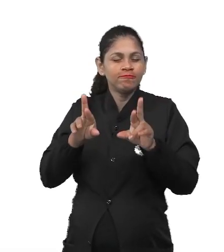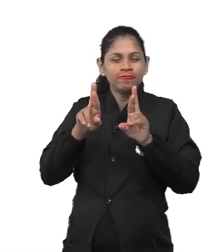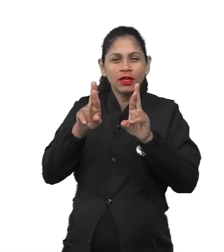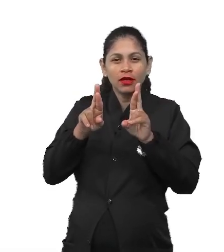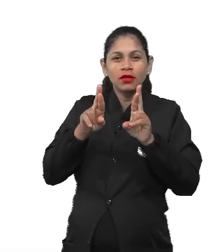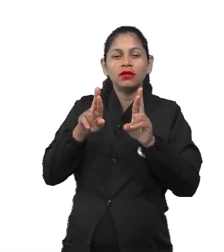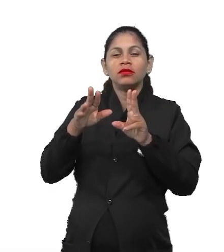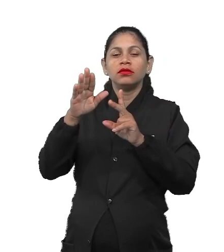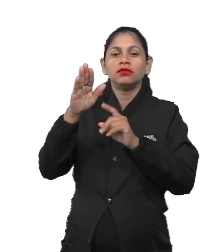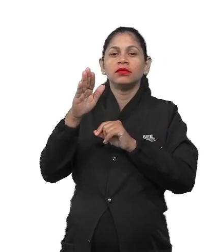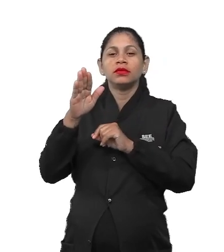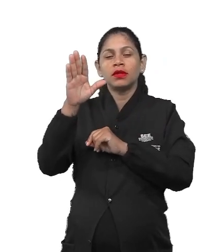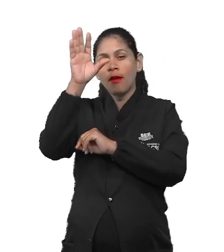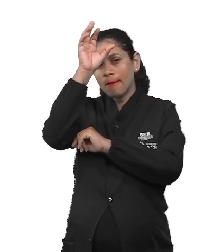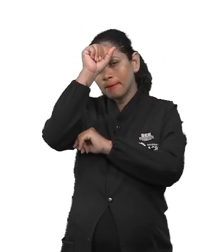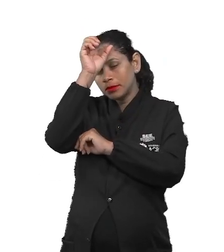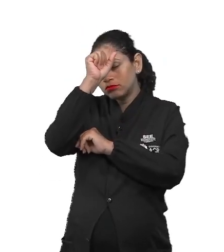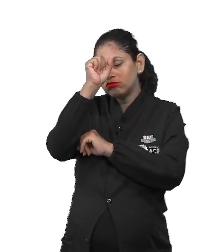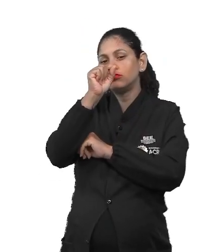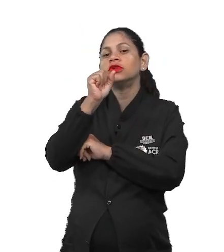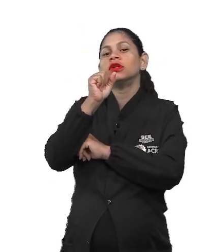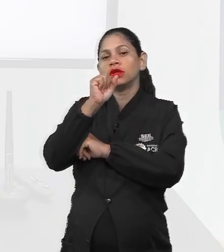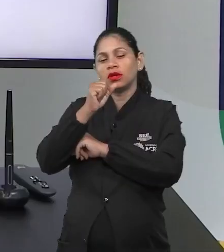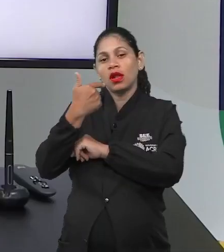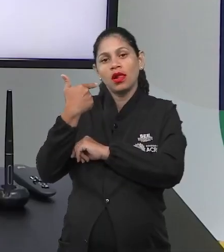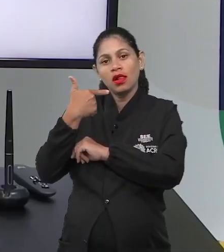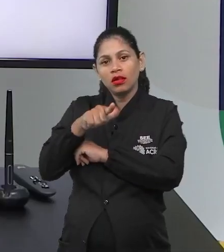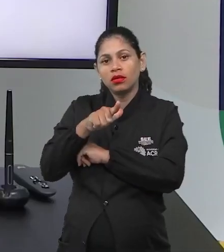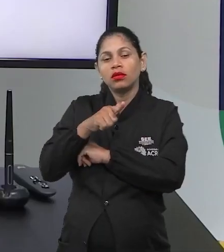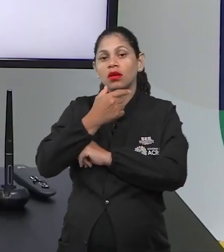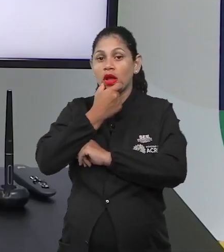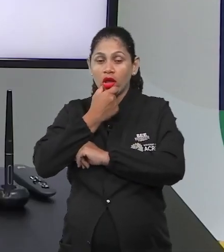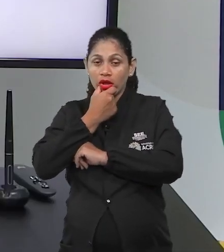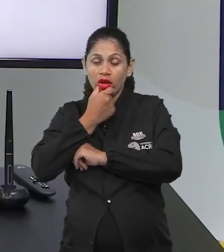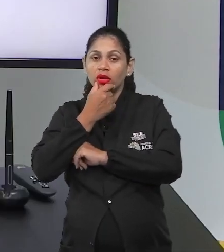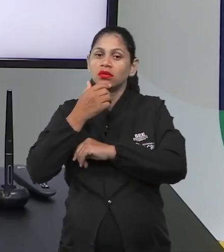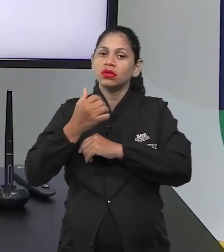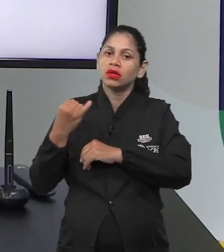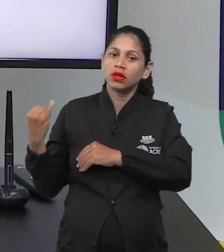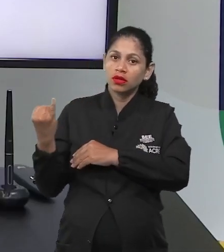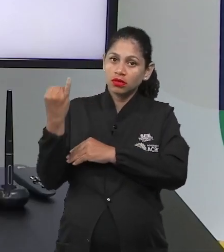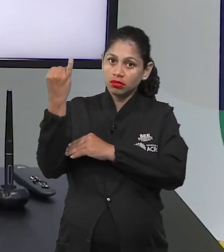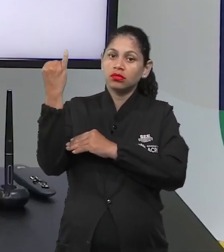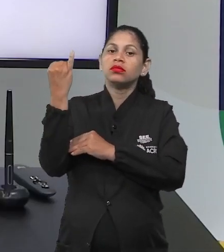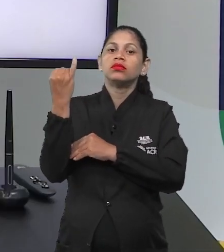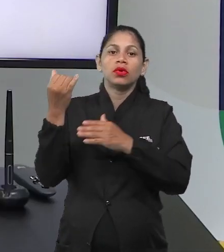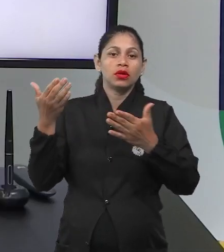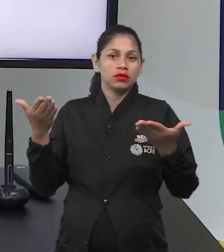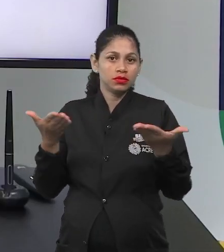vocês tenham aprendido bastante sobre a questão da língua inglesa e a sua importância também na